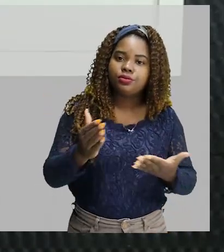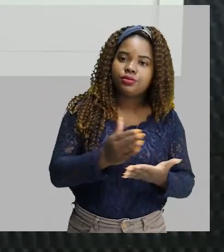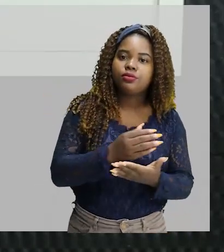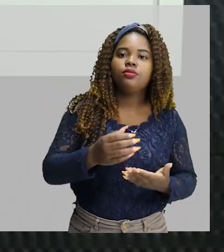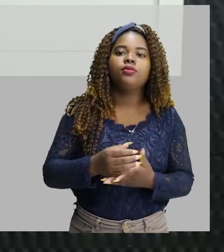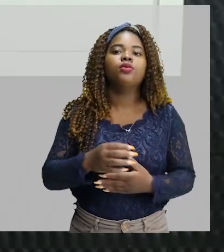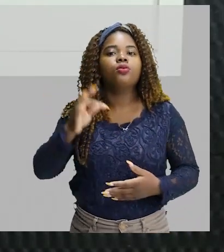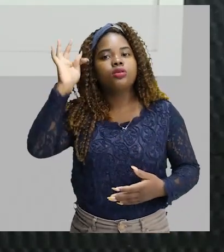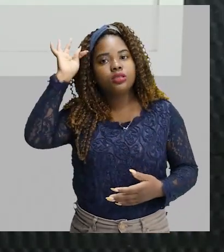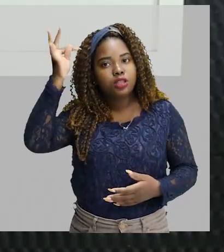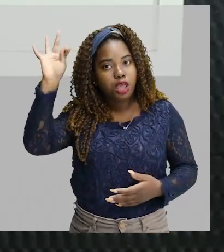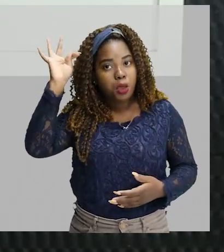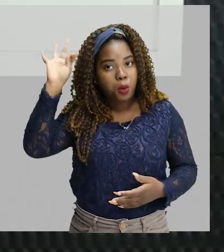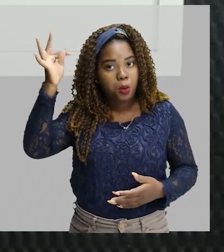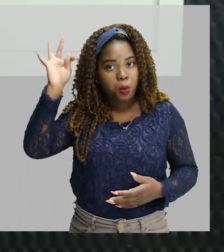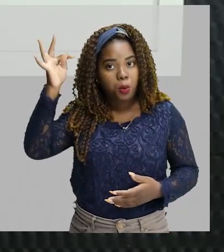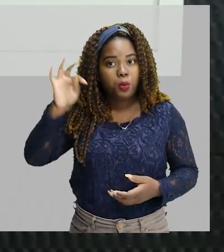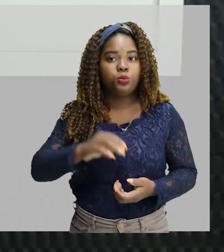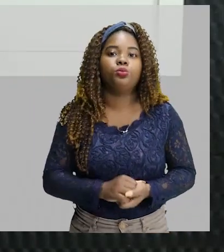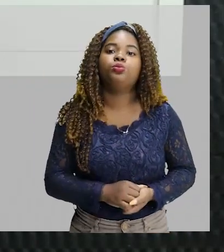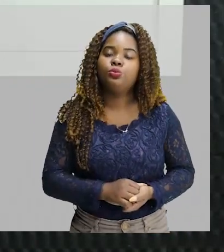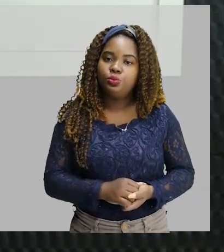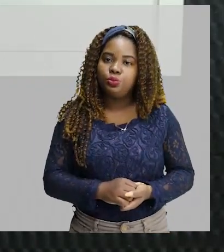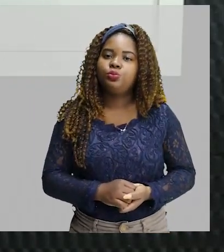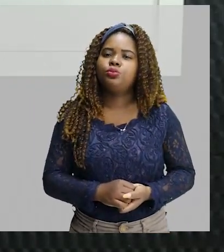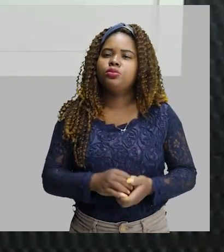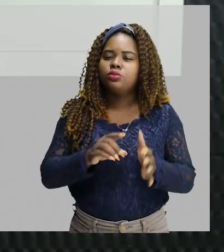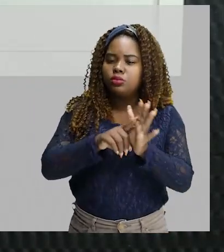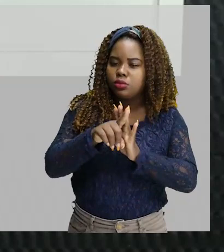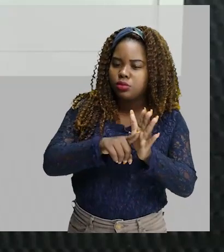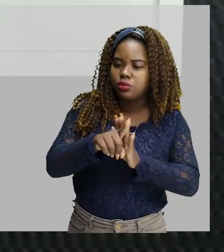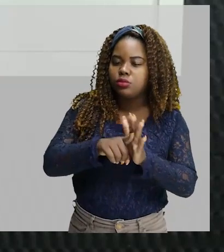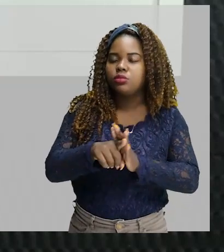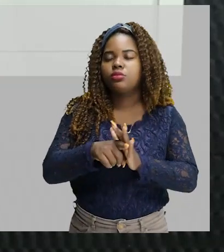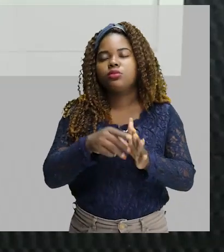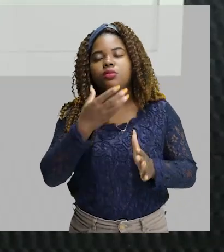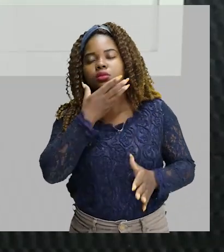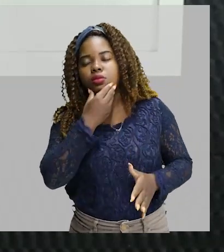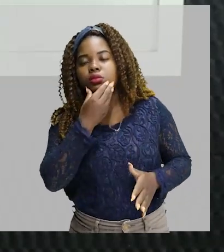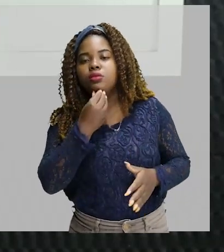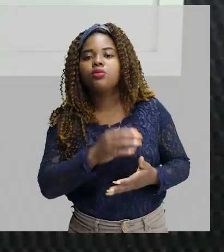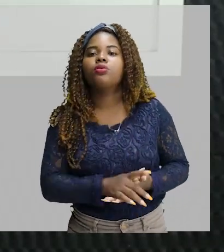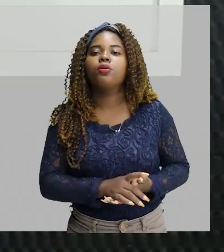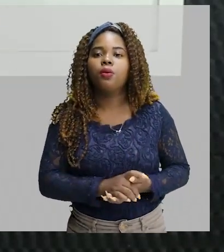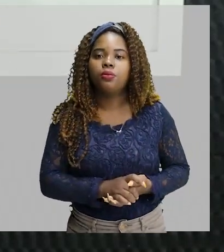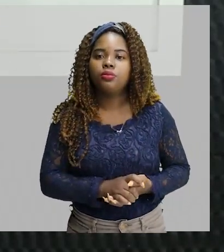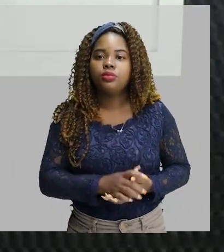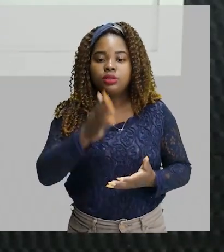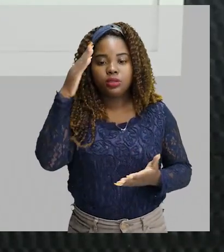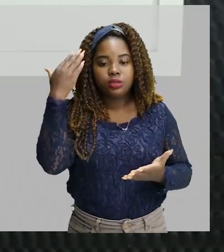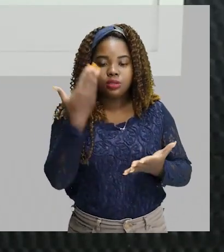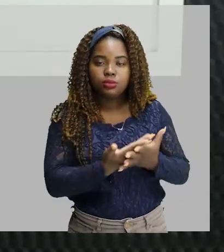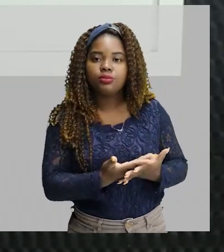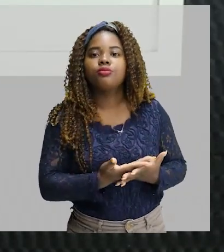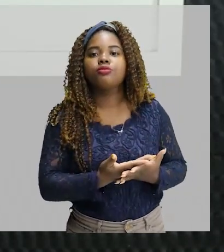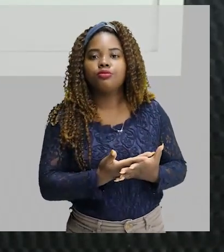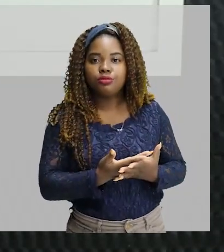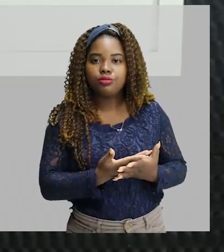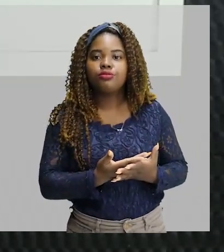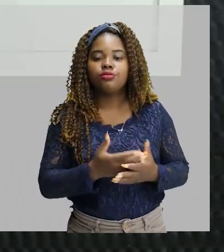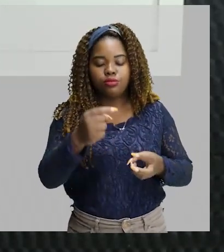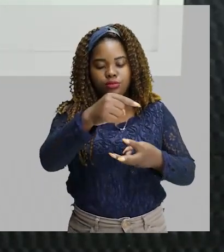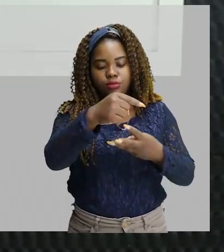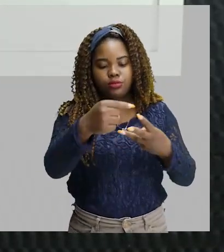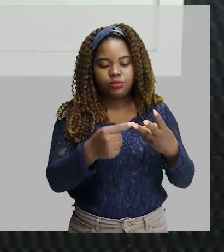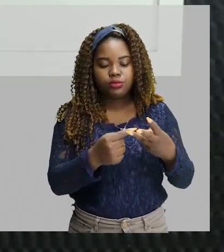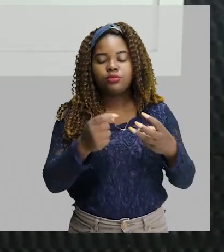ok? Então nós temos um dos grandes dilemas da humanidade, que é justamente falar sobre a liberdade. Nós